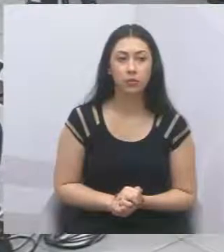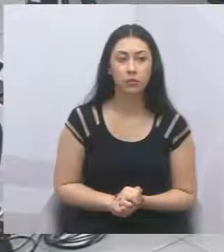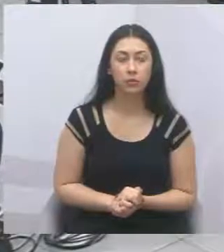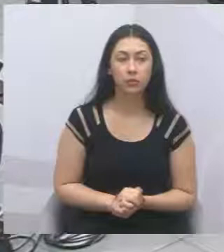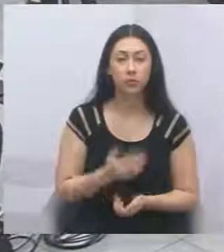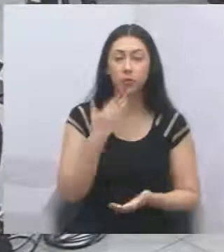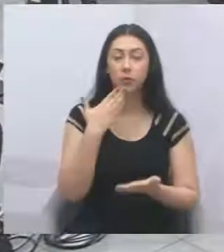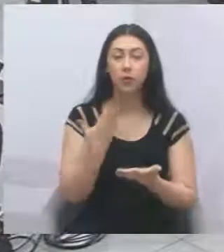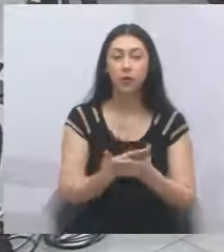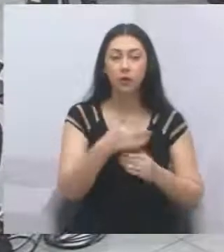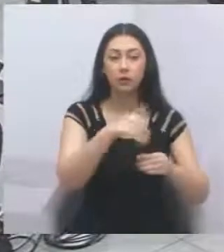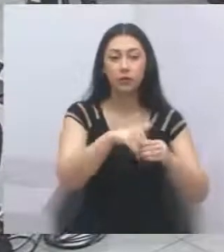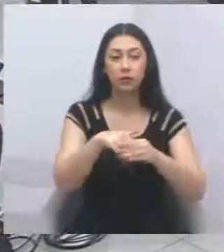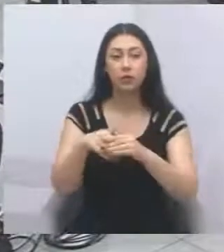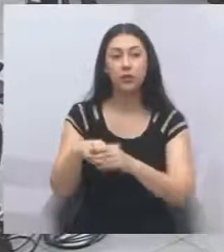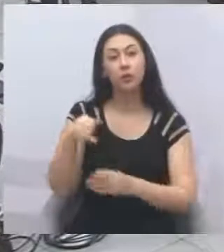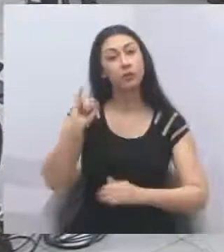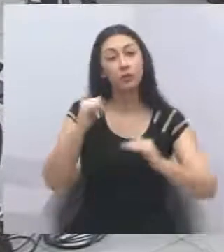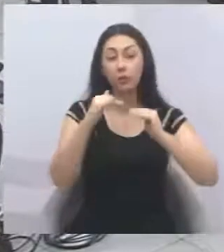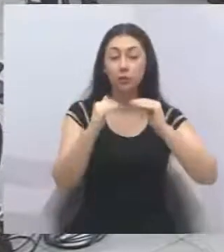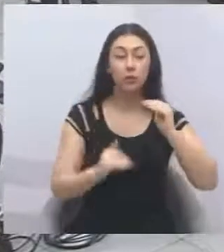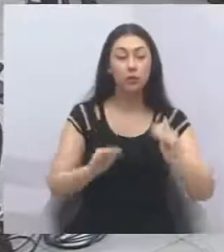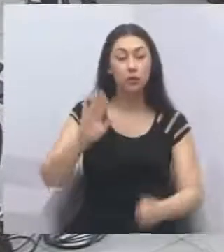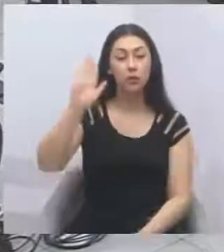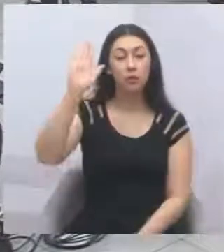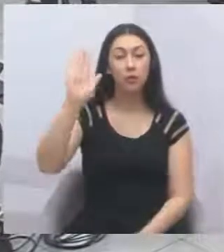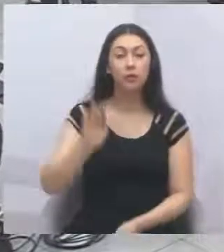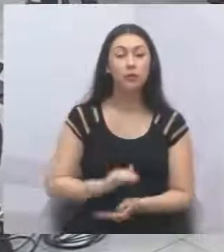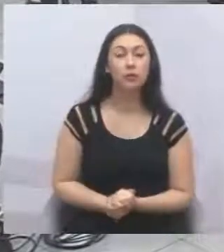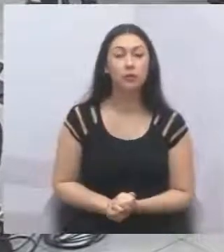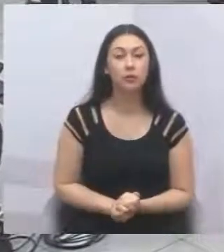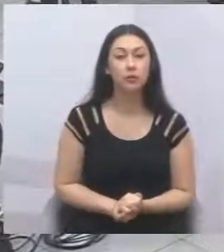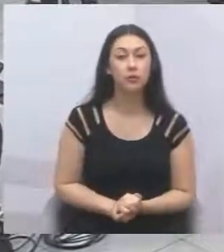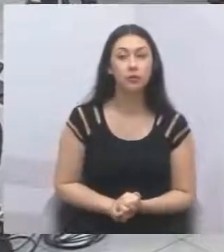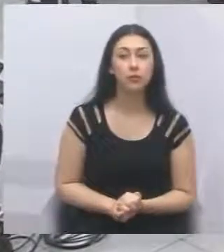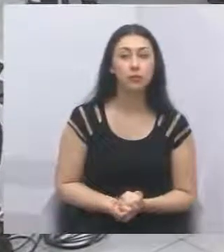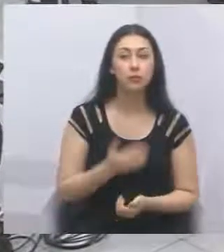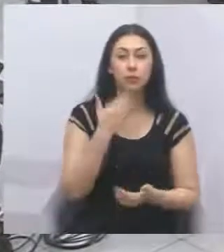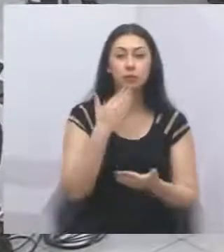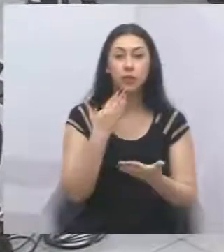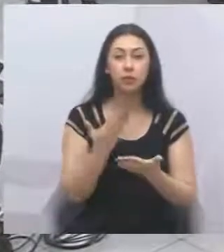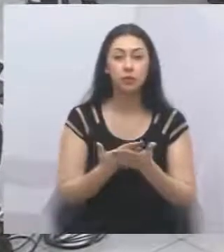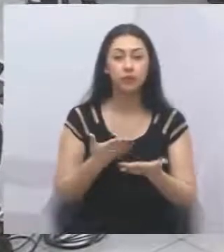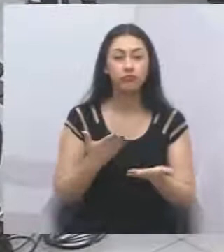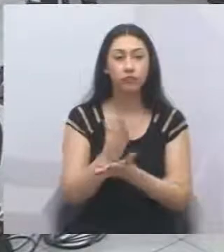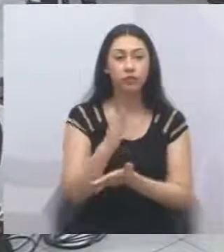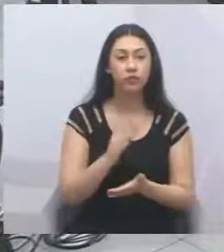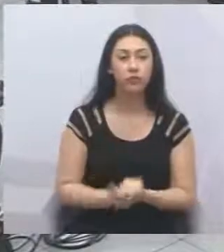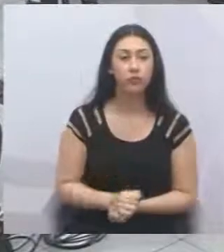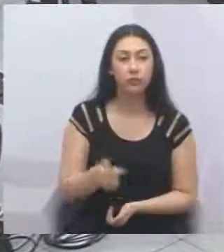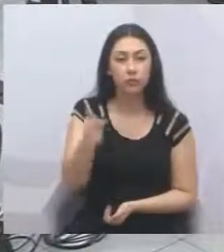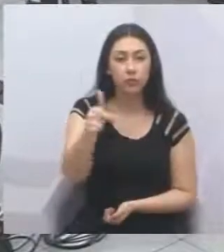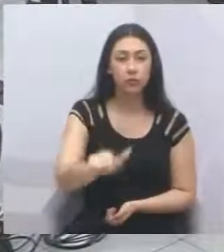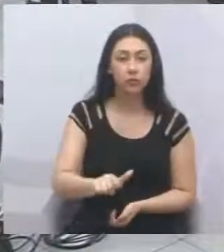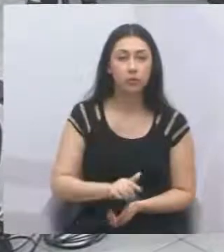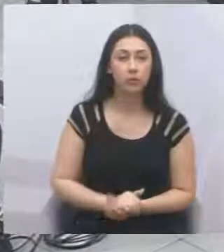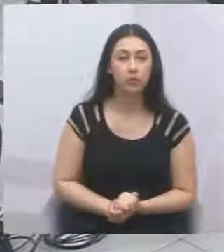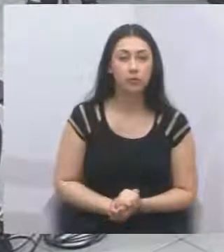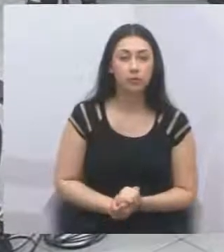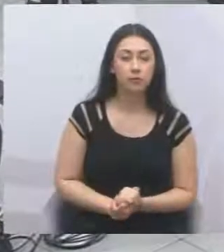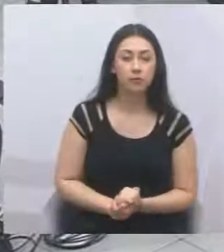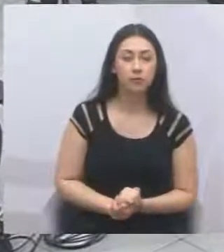O requerimento está em votação. Os que forem contrários, por favor, se manifestem levantando os braços. Requerimento aprovado. Próximo requerimento.